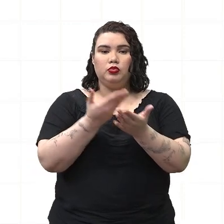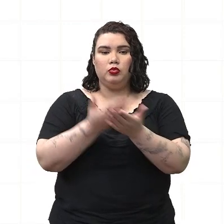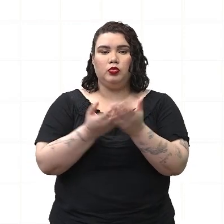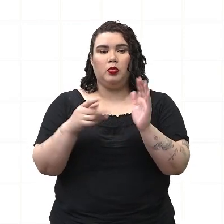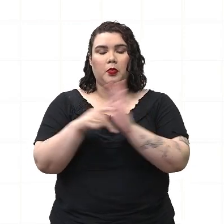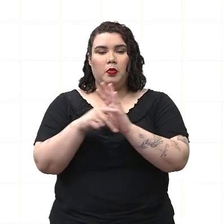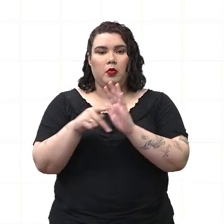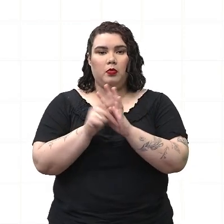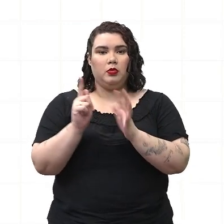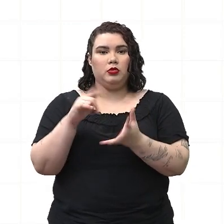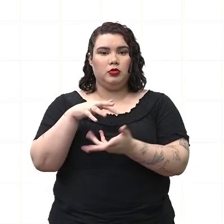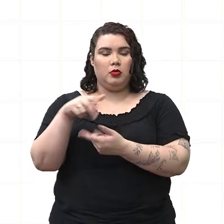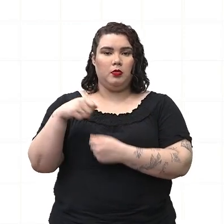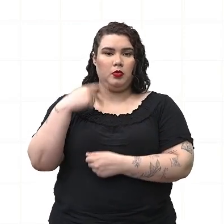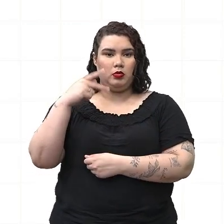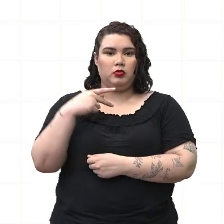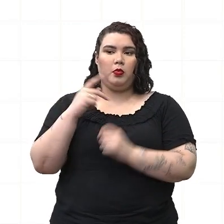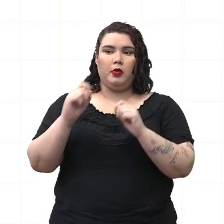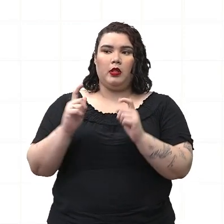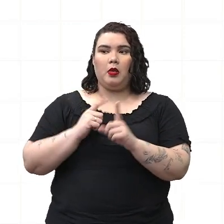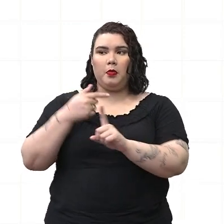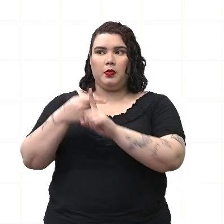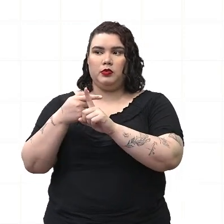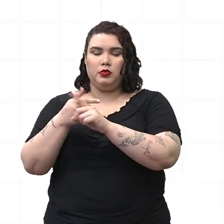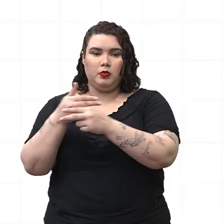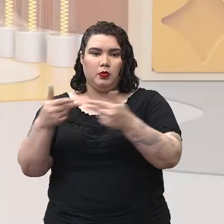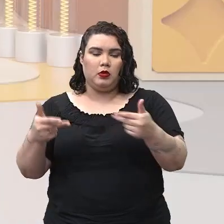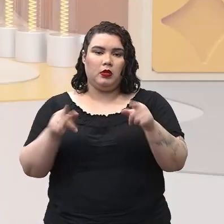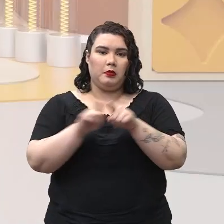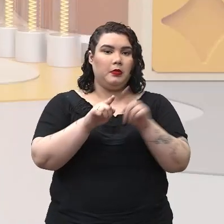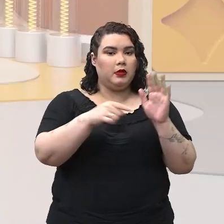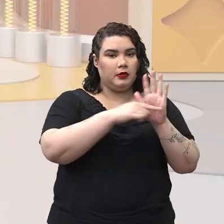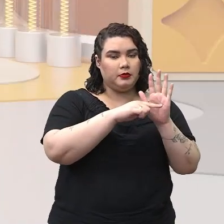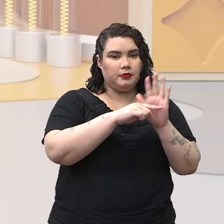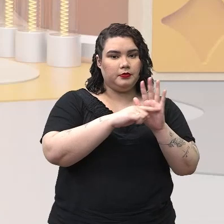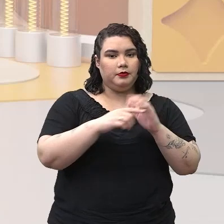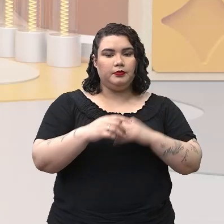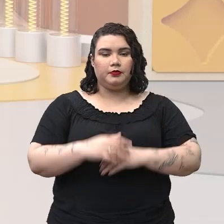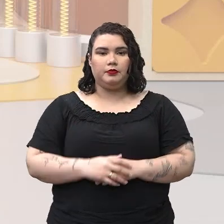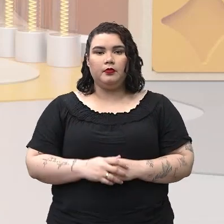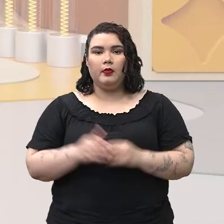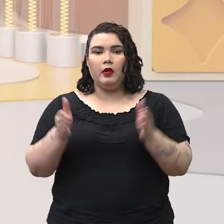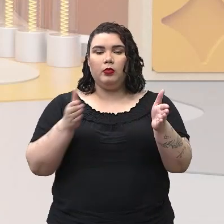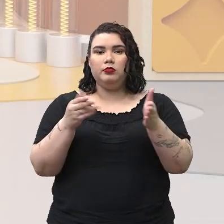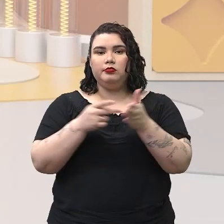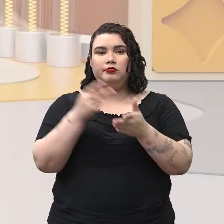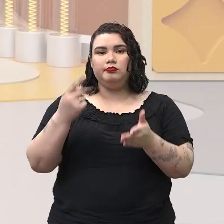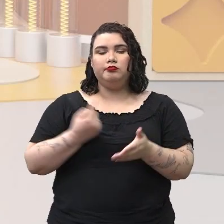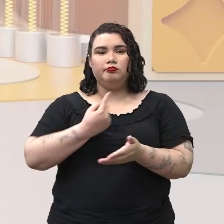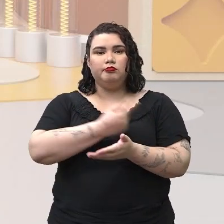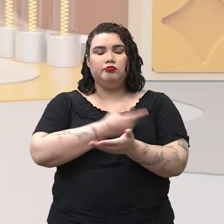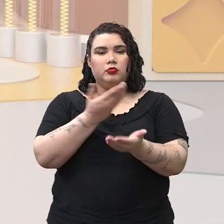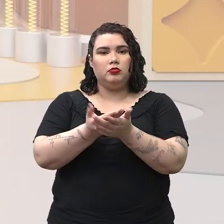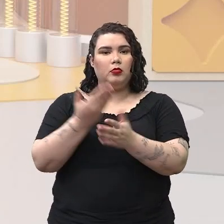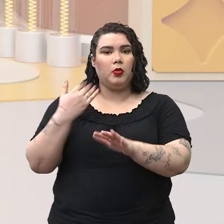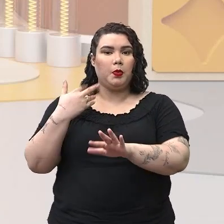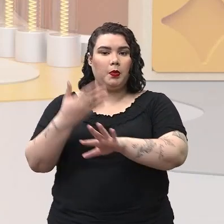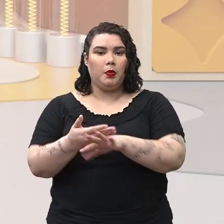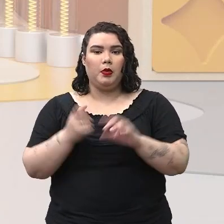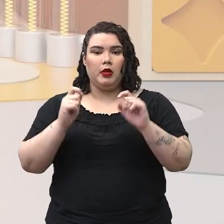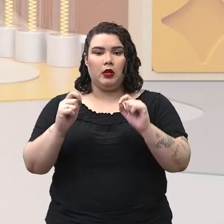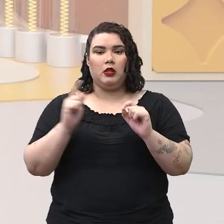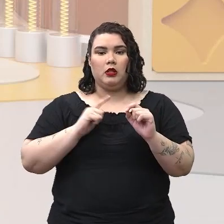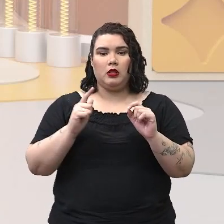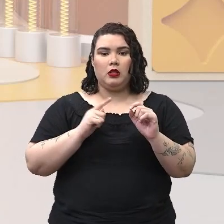está acontecendo de positivo e o que está acontecendo de negativo. A gente estudou ao longo da unidade 2, pessoal, que existem alguns termos específicos quando a